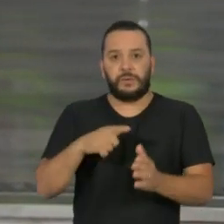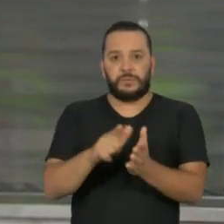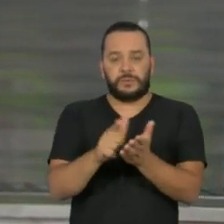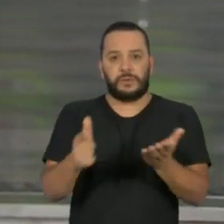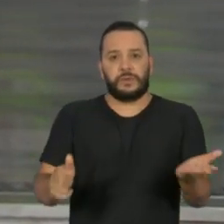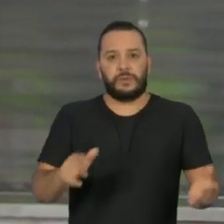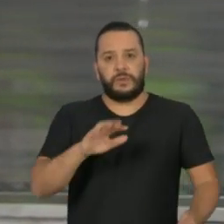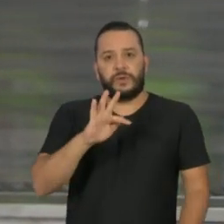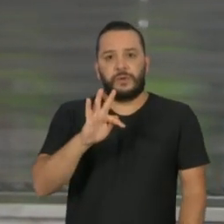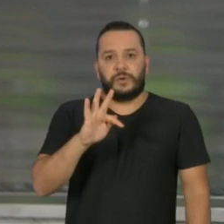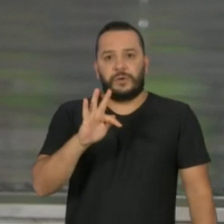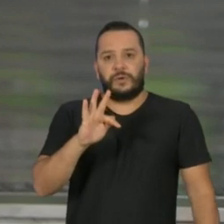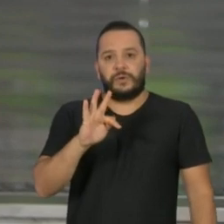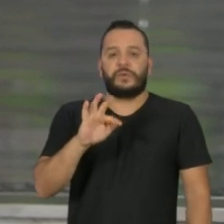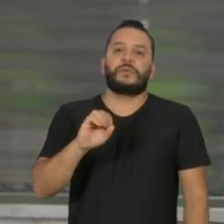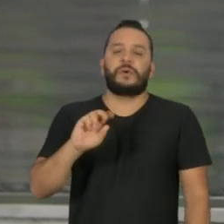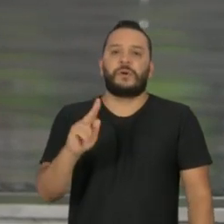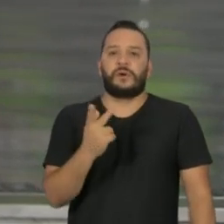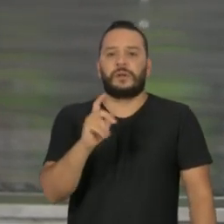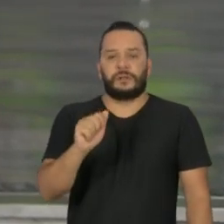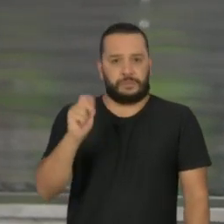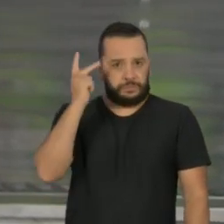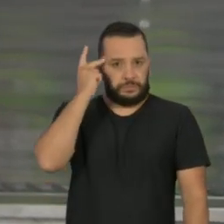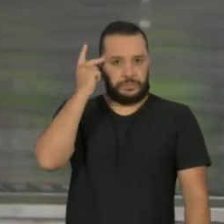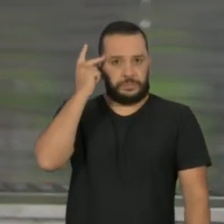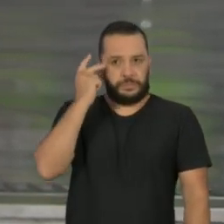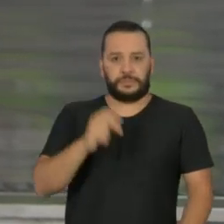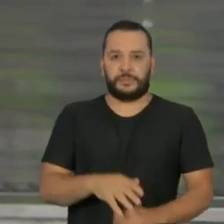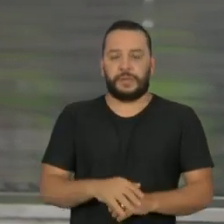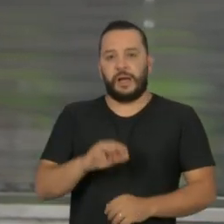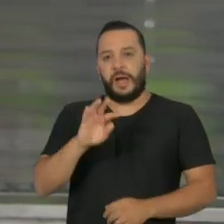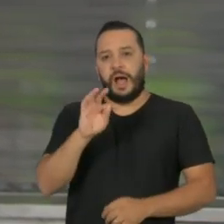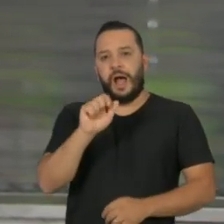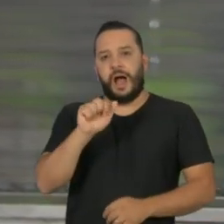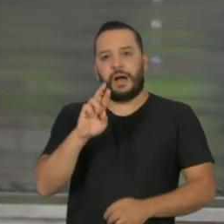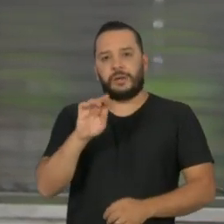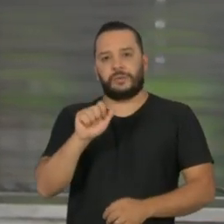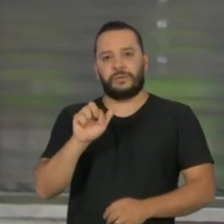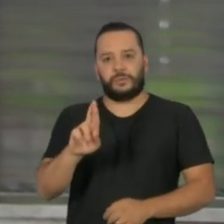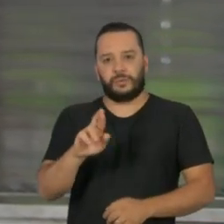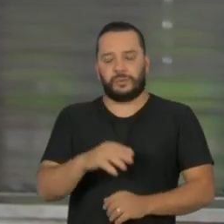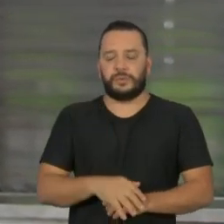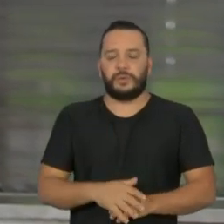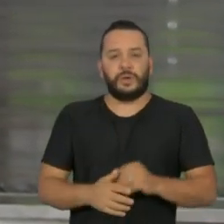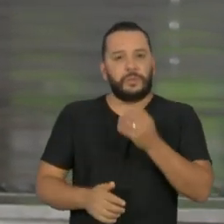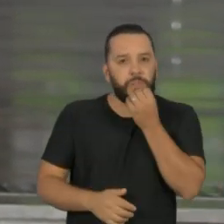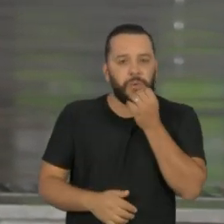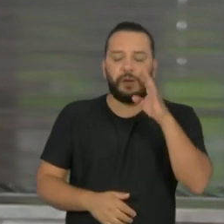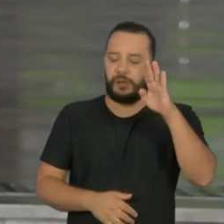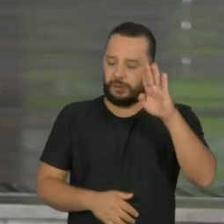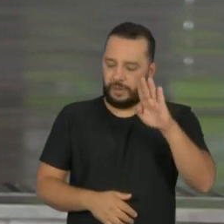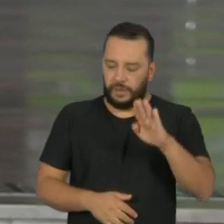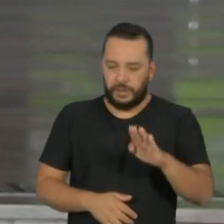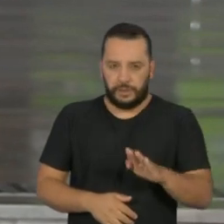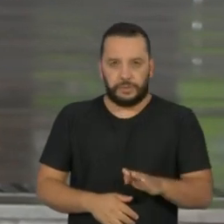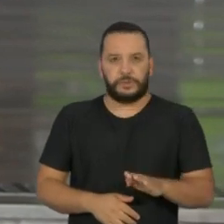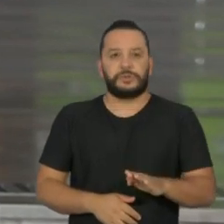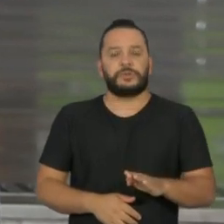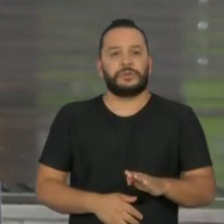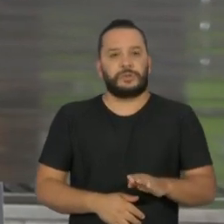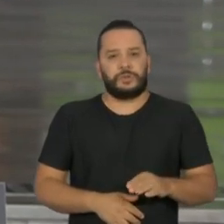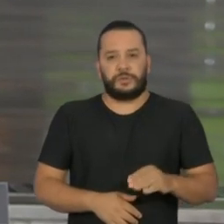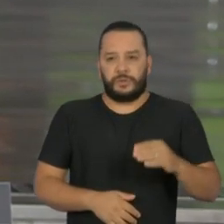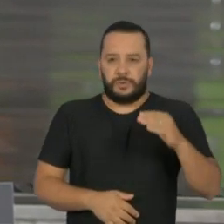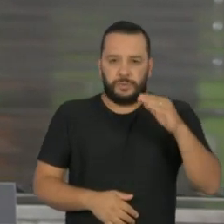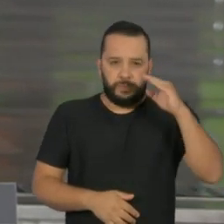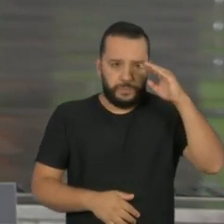Arthur Rodrigues. Arthur, boa tarde. Sua pergunta, por favor. Boa tarde, governador. O presidente Jair Bolsonaro, ele falou hoje